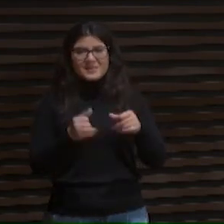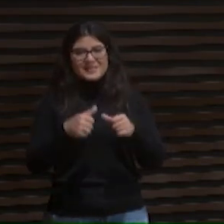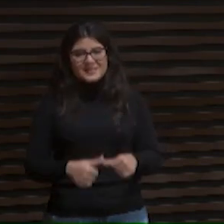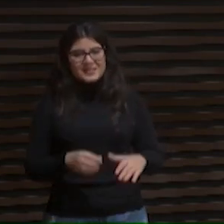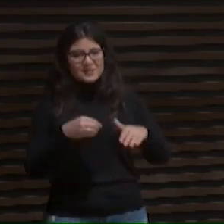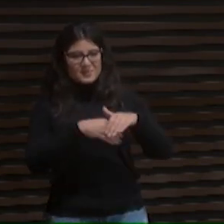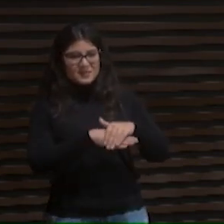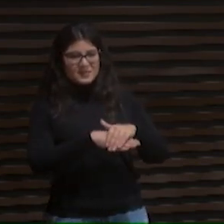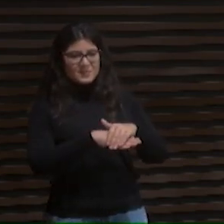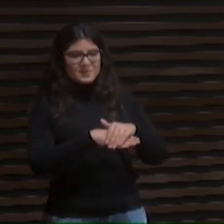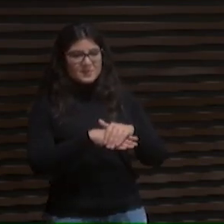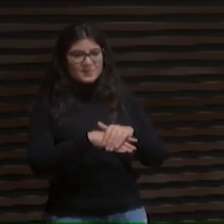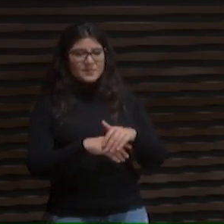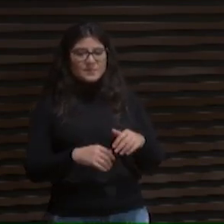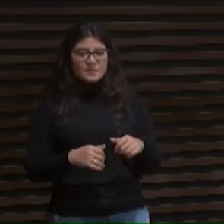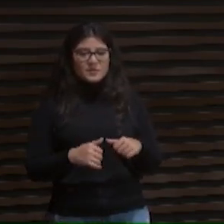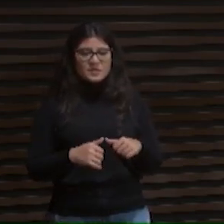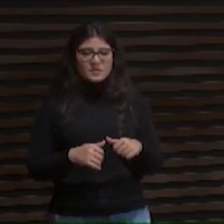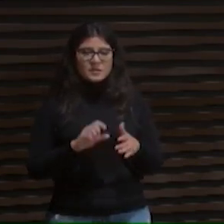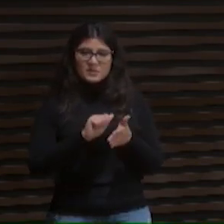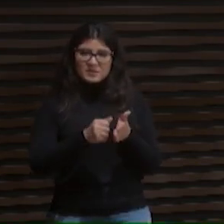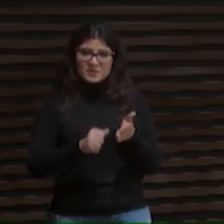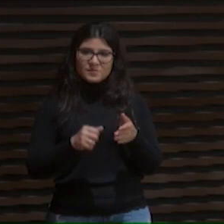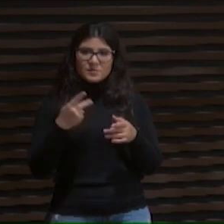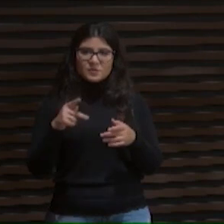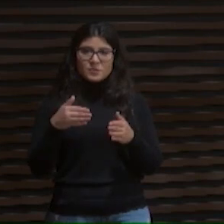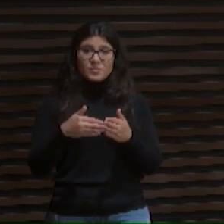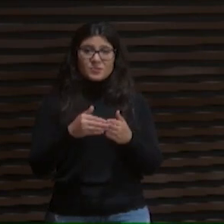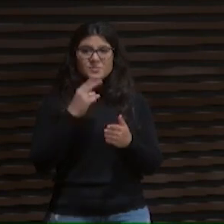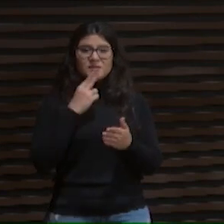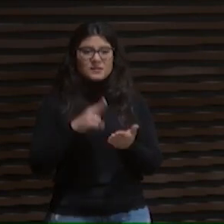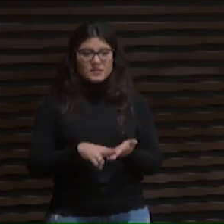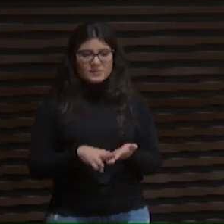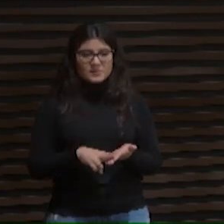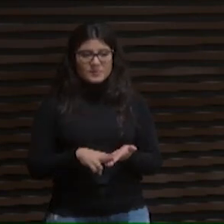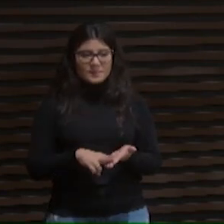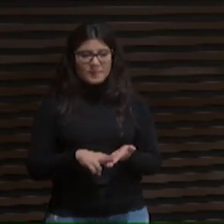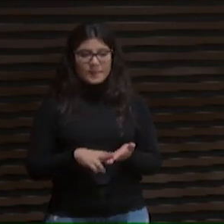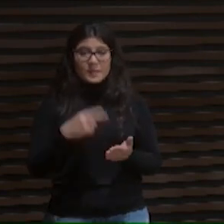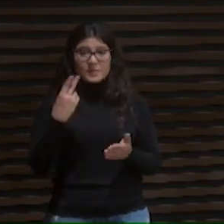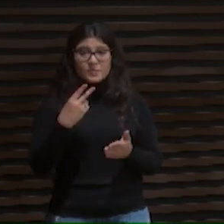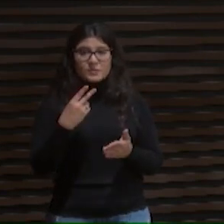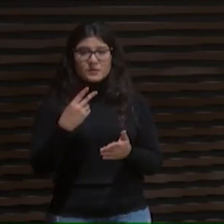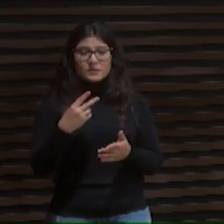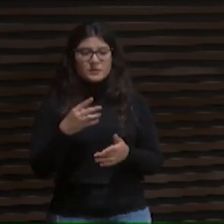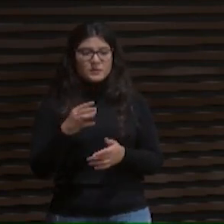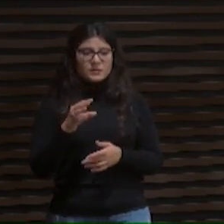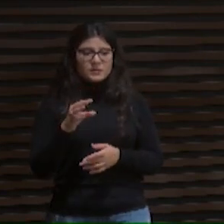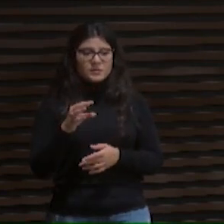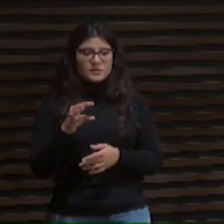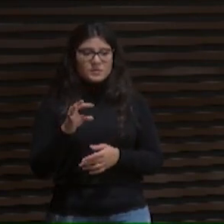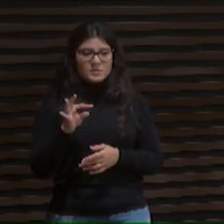guardada, pois assim assinalou na sua última carta. 2 Timóteo é a última carta que